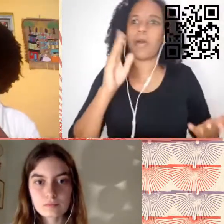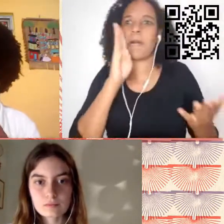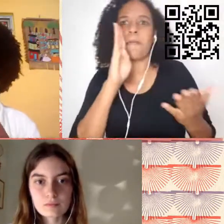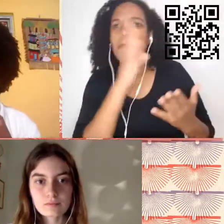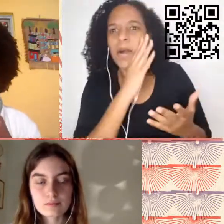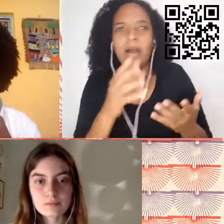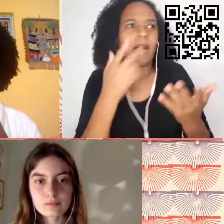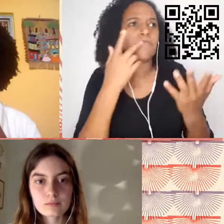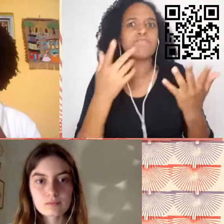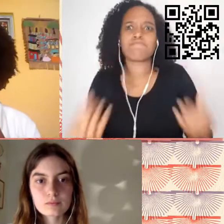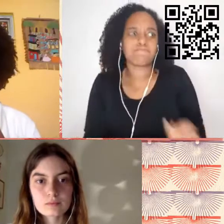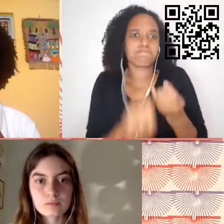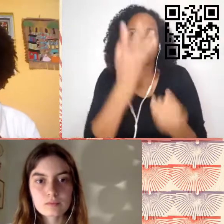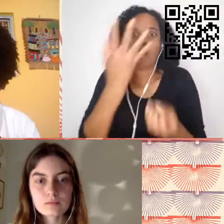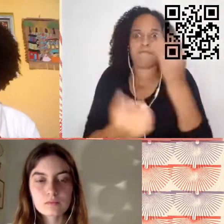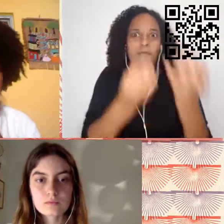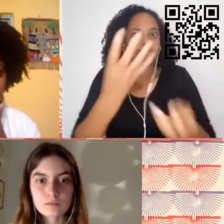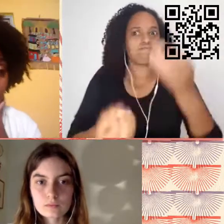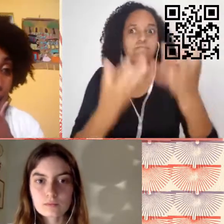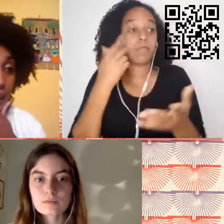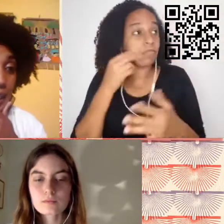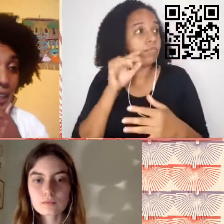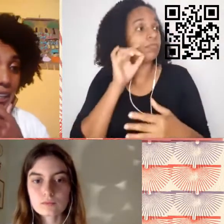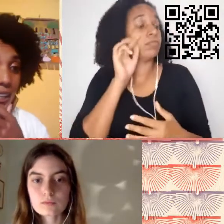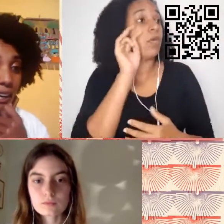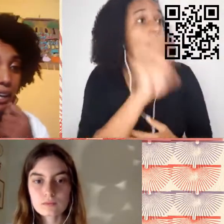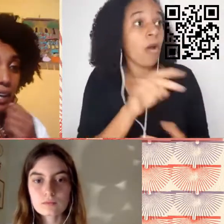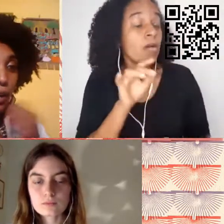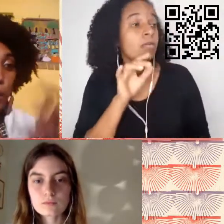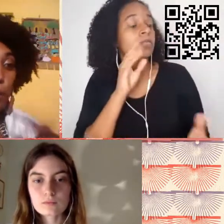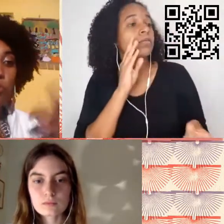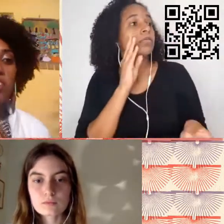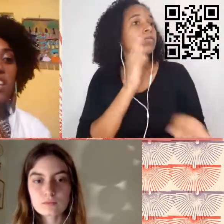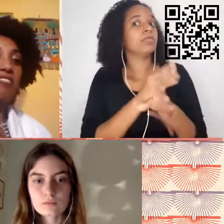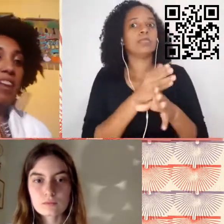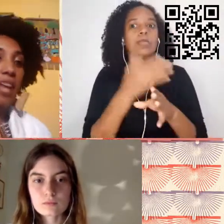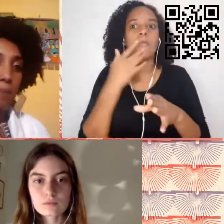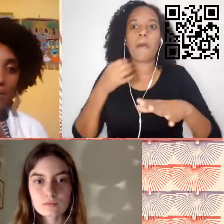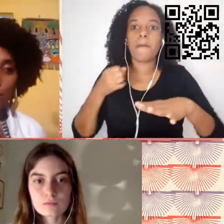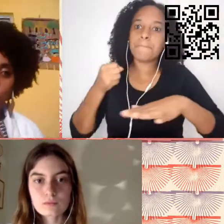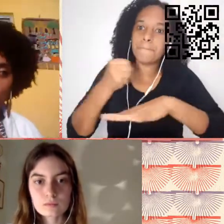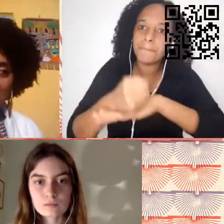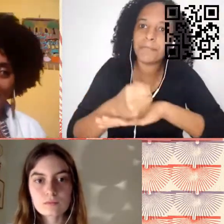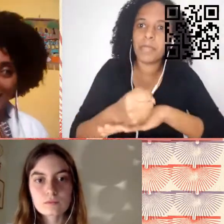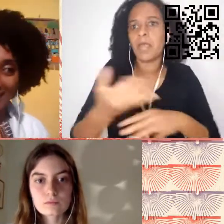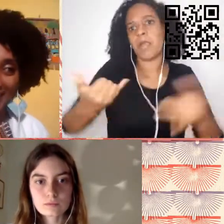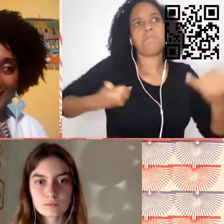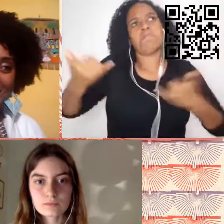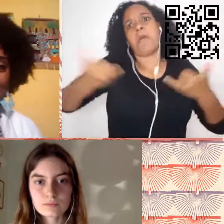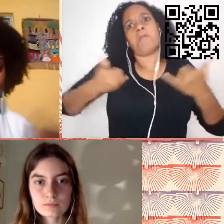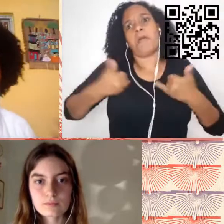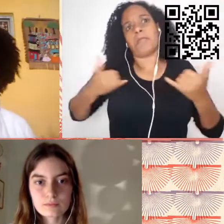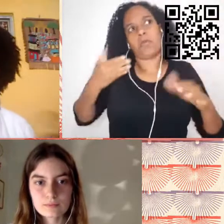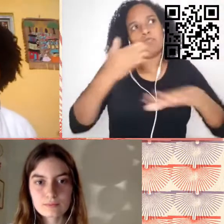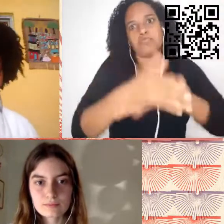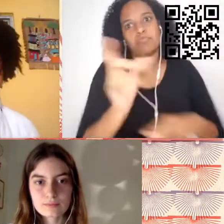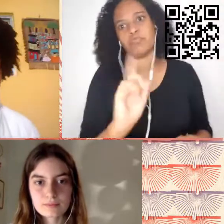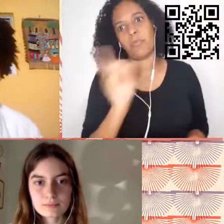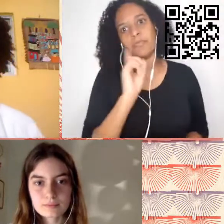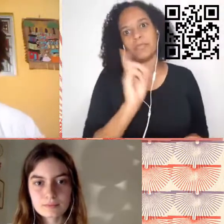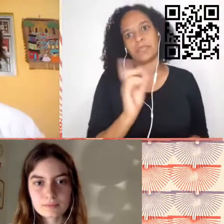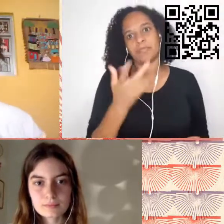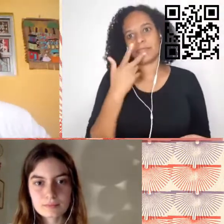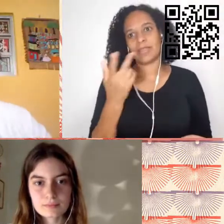numa ebulição, numa efervescência intensa, e que eu ouvia falar, mas eu não podia sair, né, de casa, não